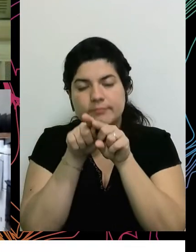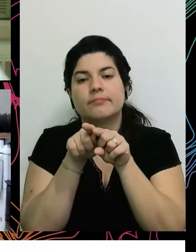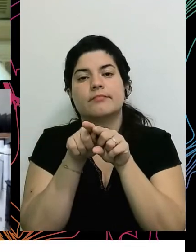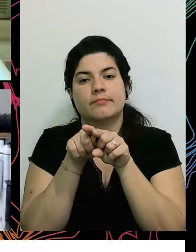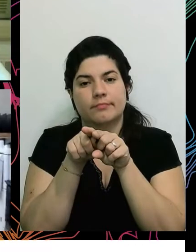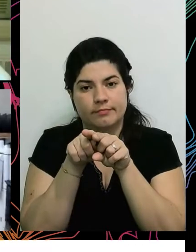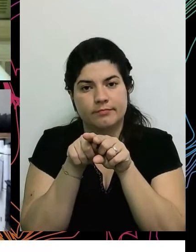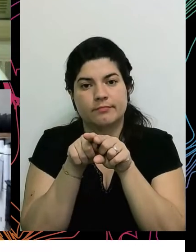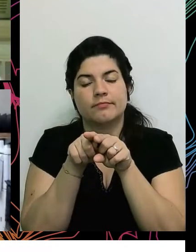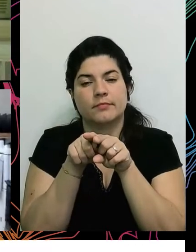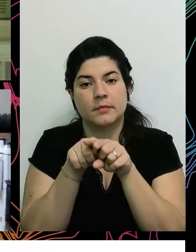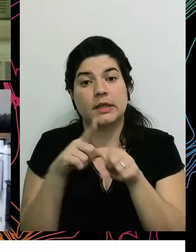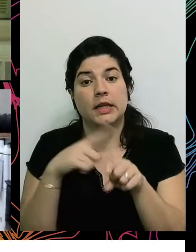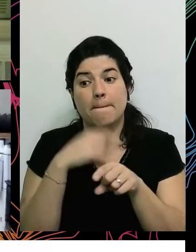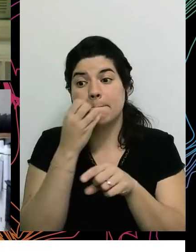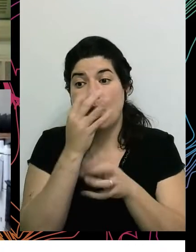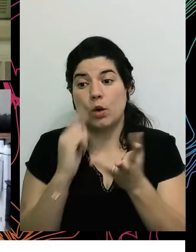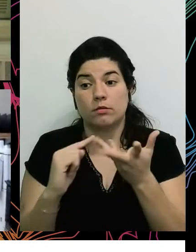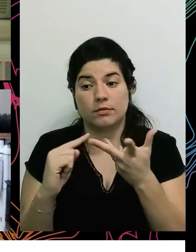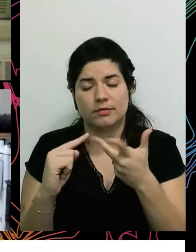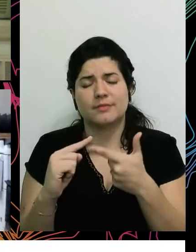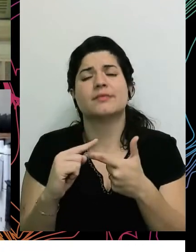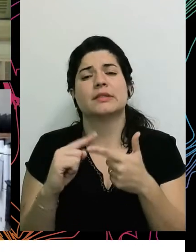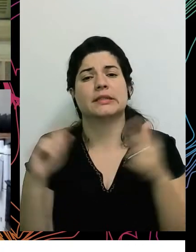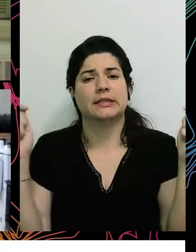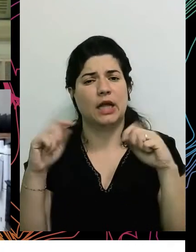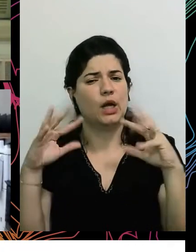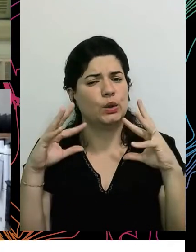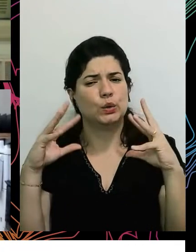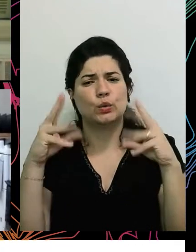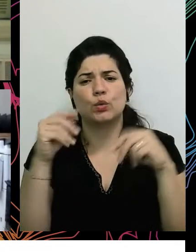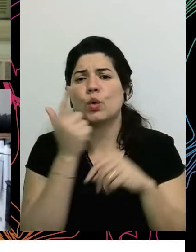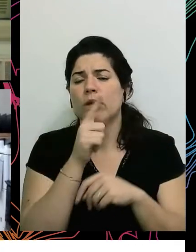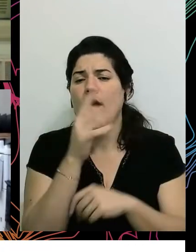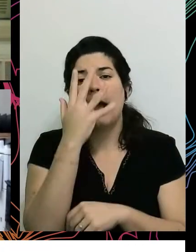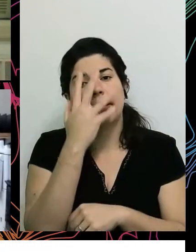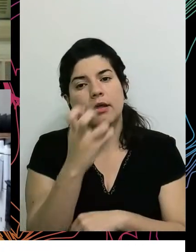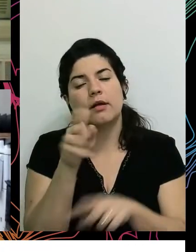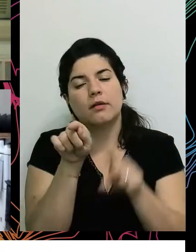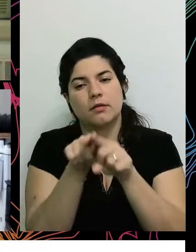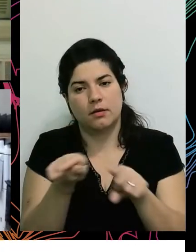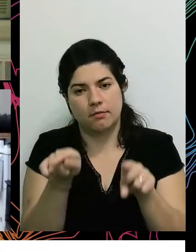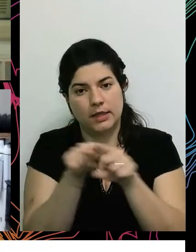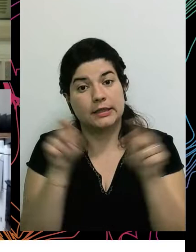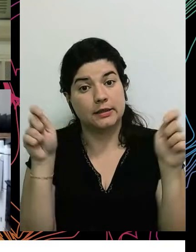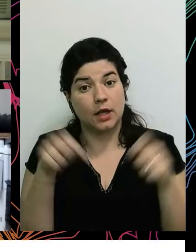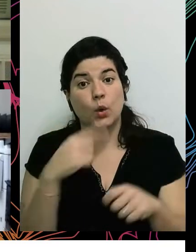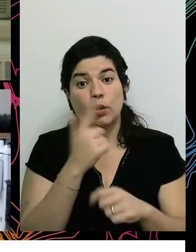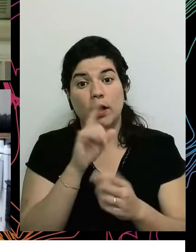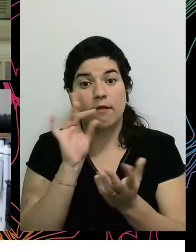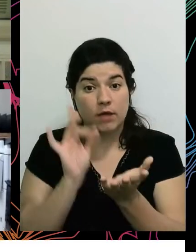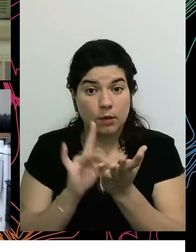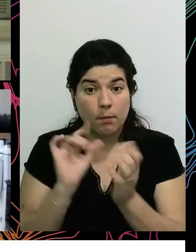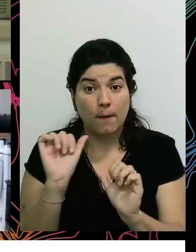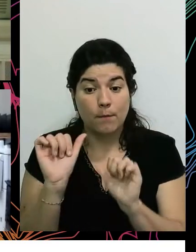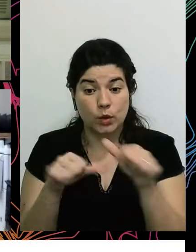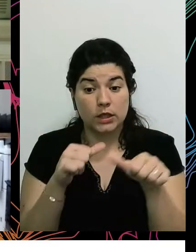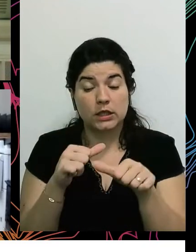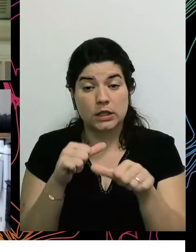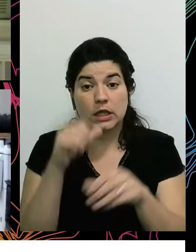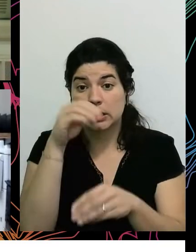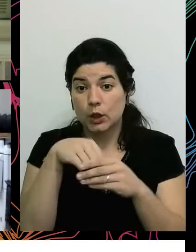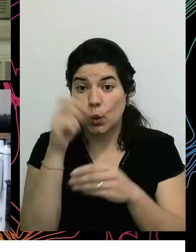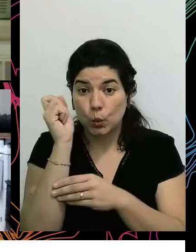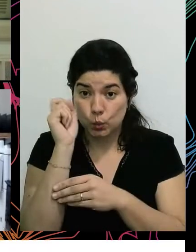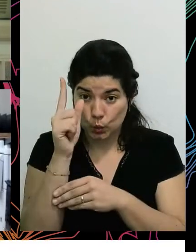de forma igual, tudo isso torna mais atraente e gera, sim, de fato, uma mudança cultural, não só na empresa, mas